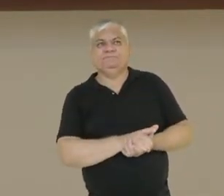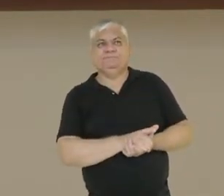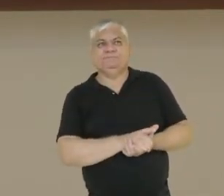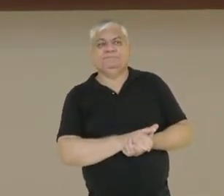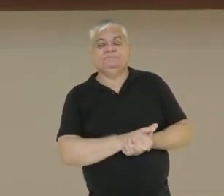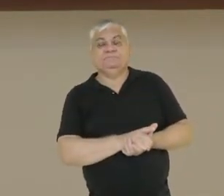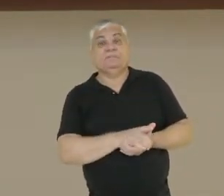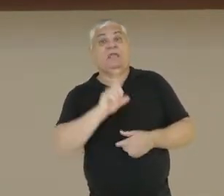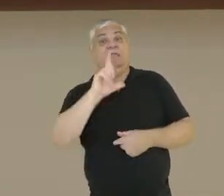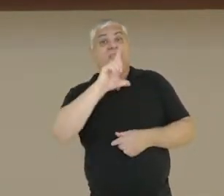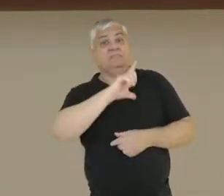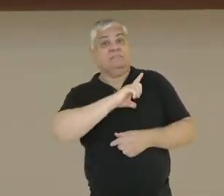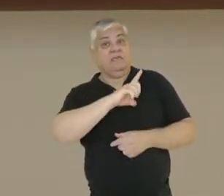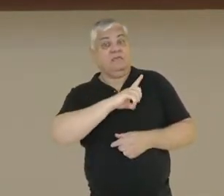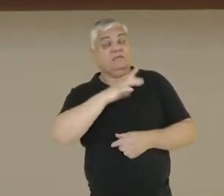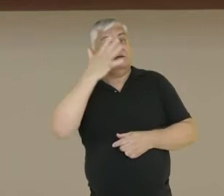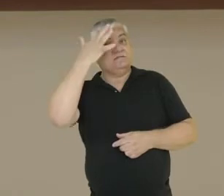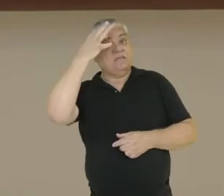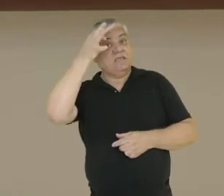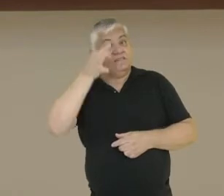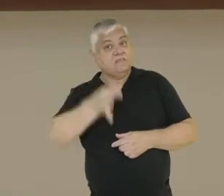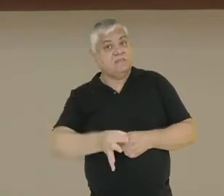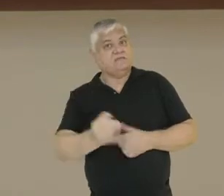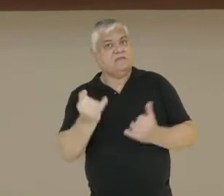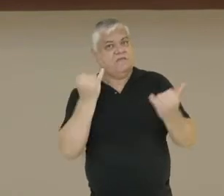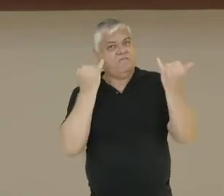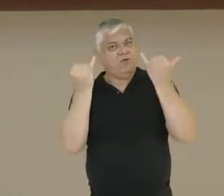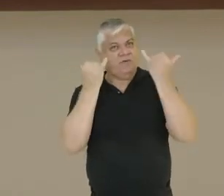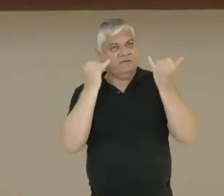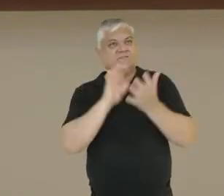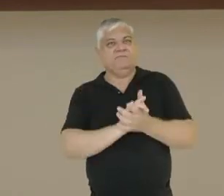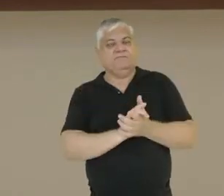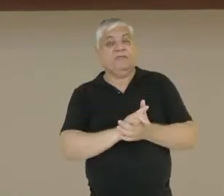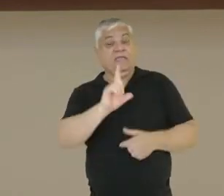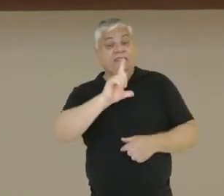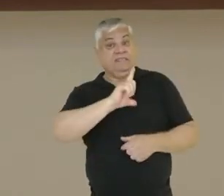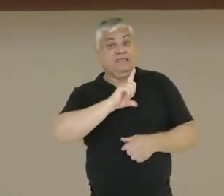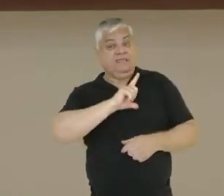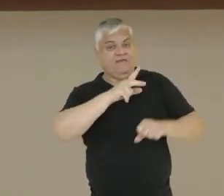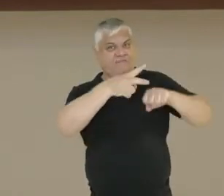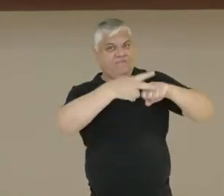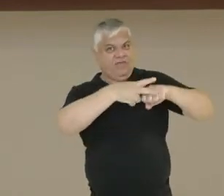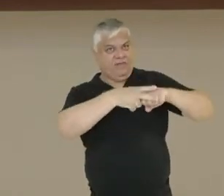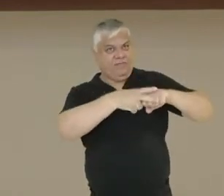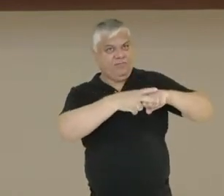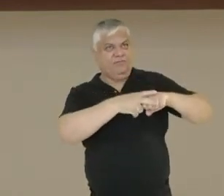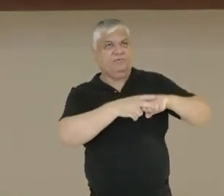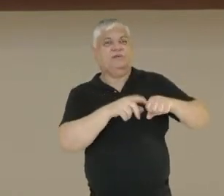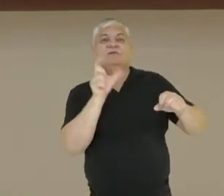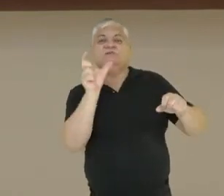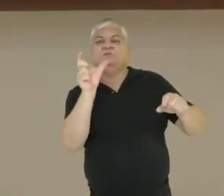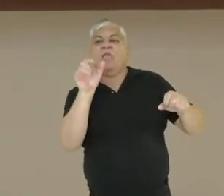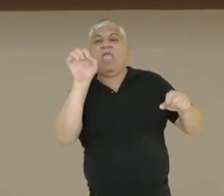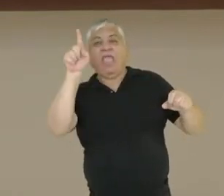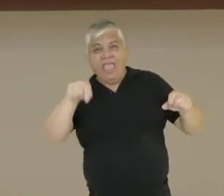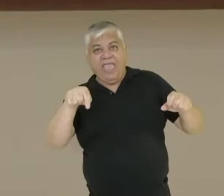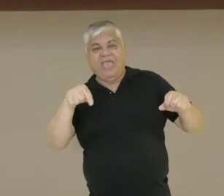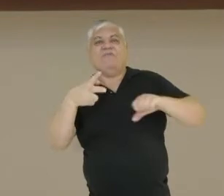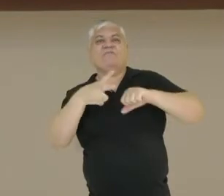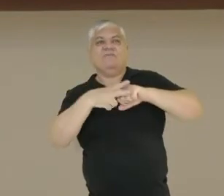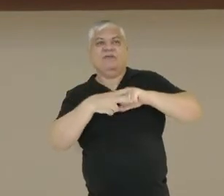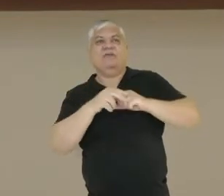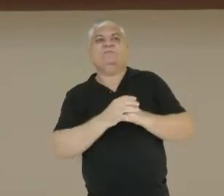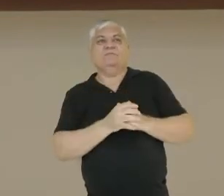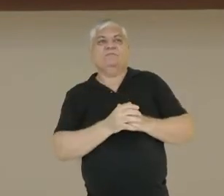Tenha certeza de que é uma informação. Tem um verbo primeiro, tenha, e o segundo, é. E depois